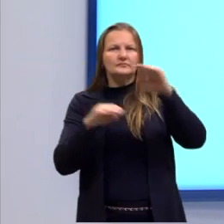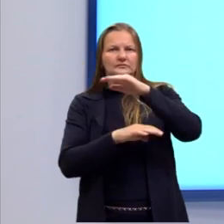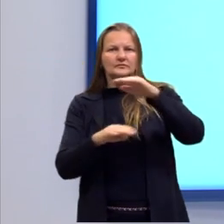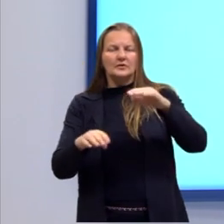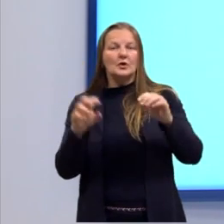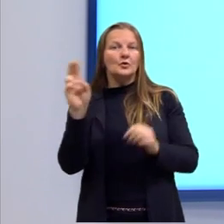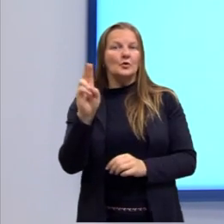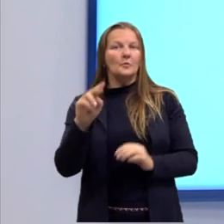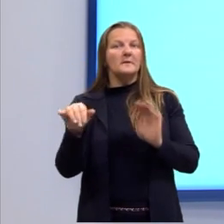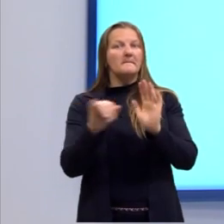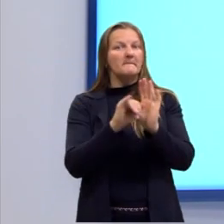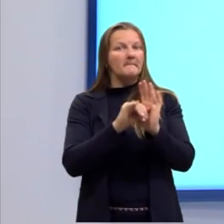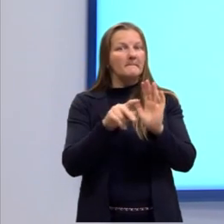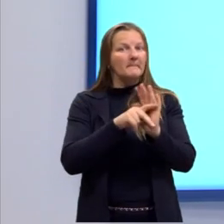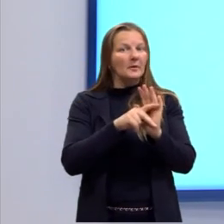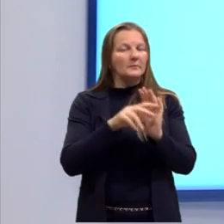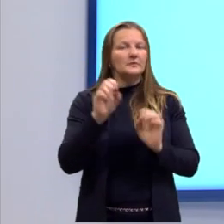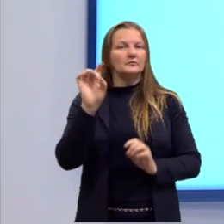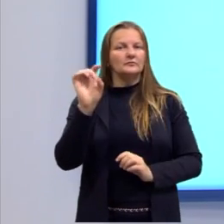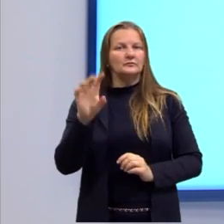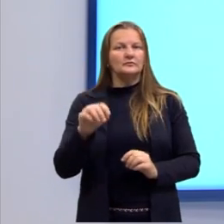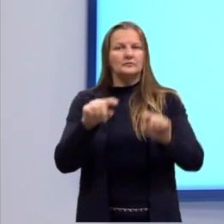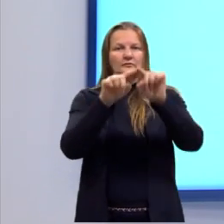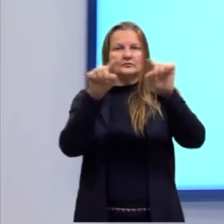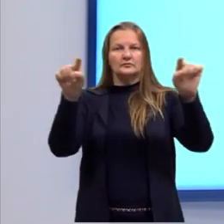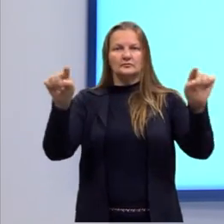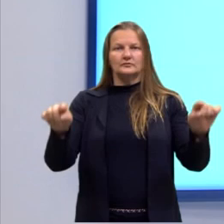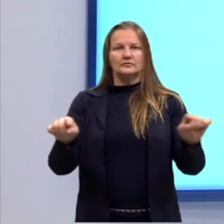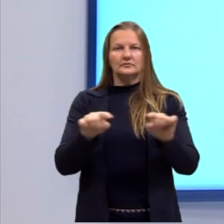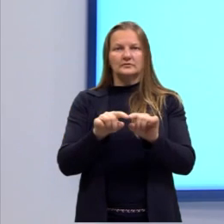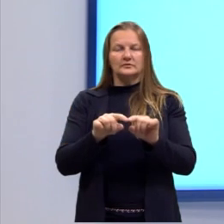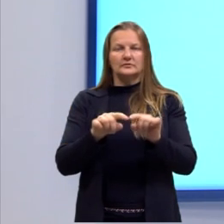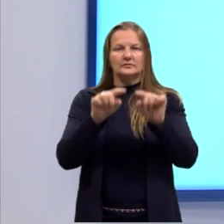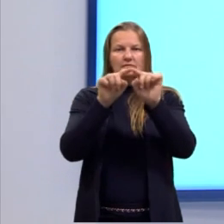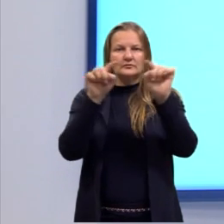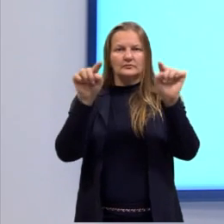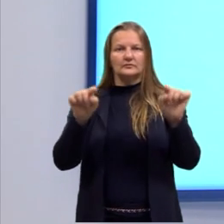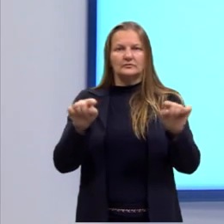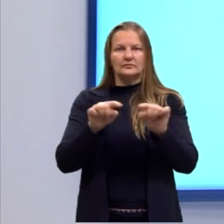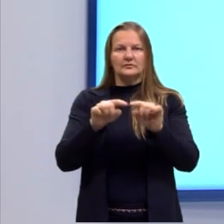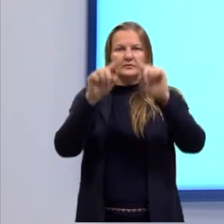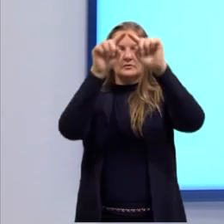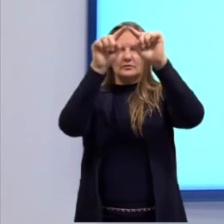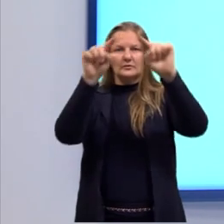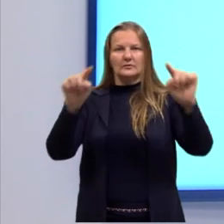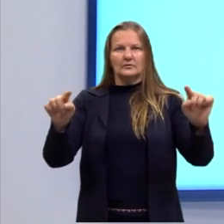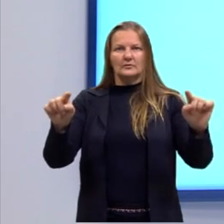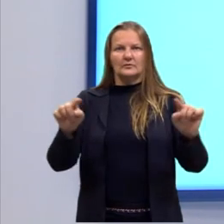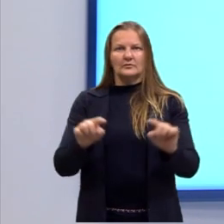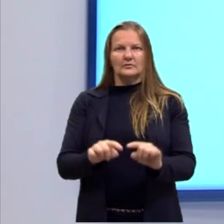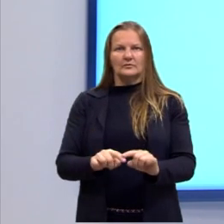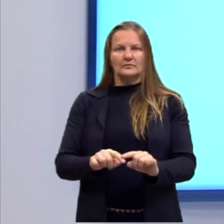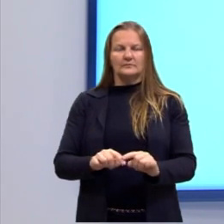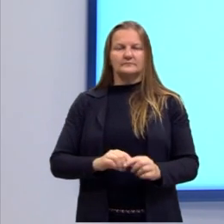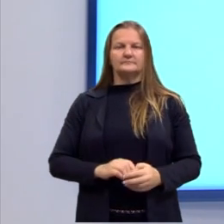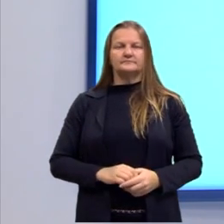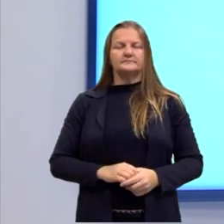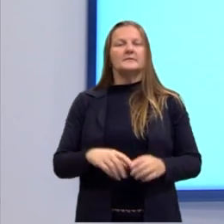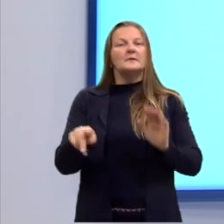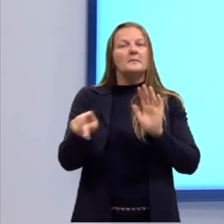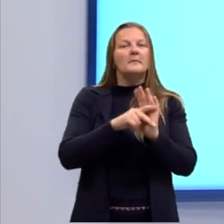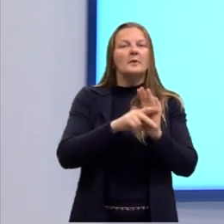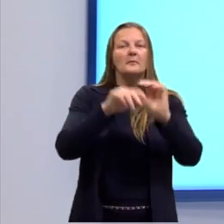então nomes específicos né são eles o retângulo quadrado e o losango então para essas figuras